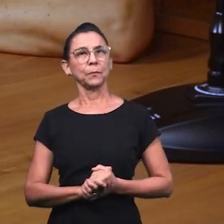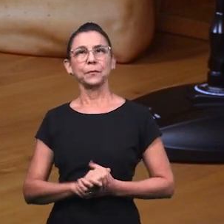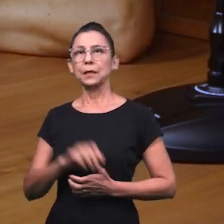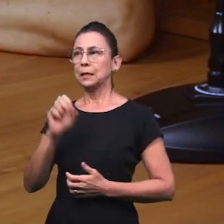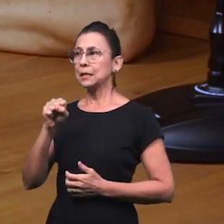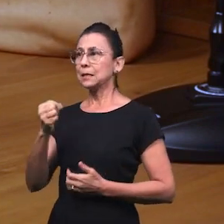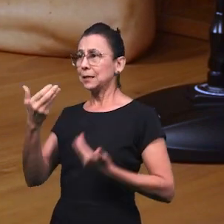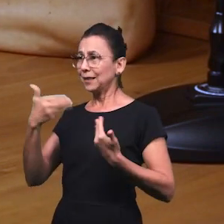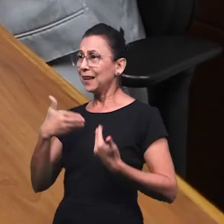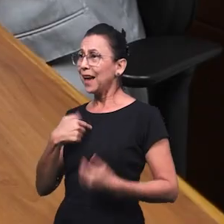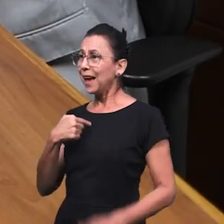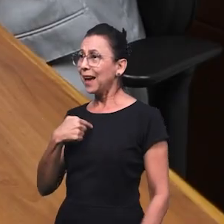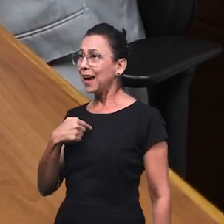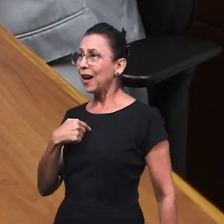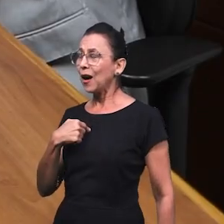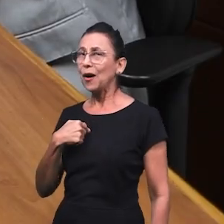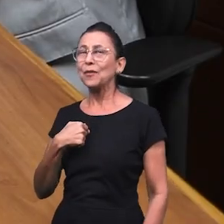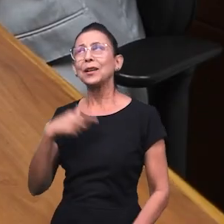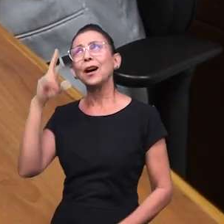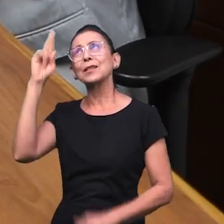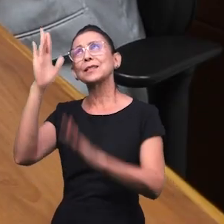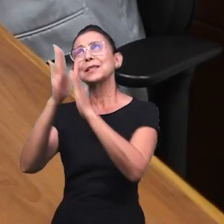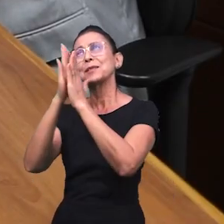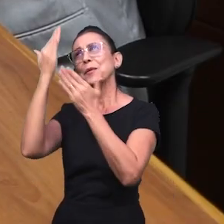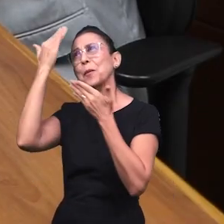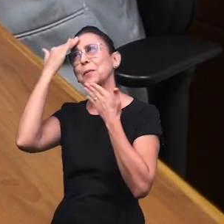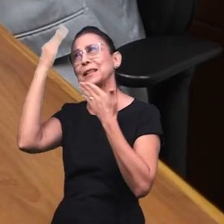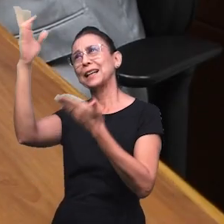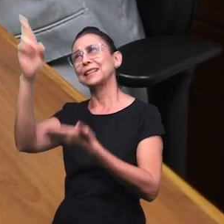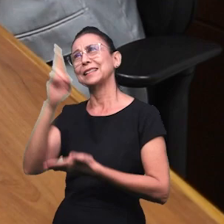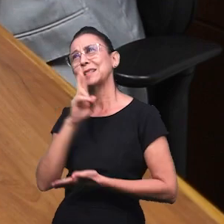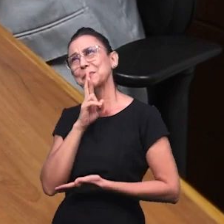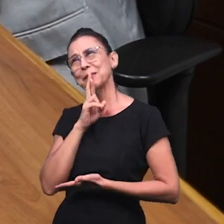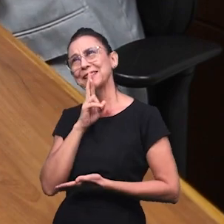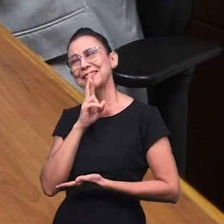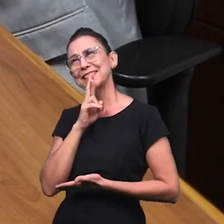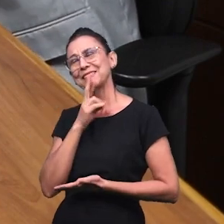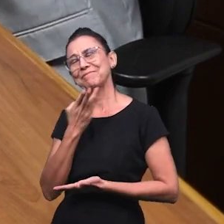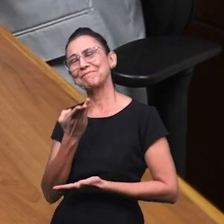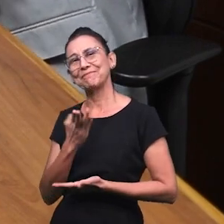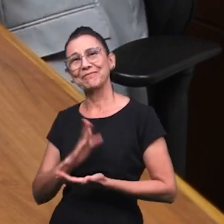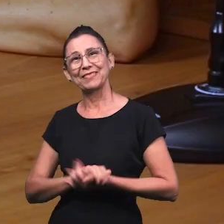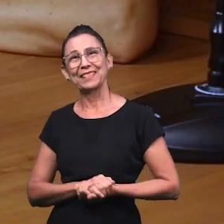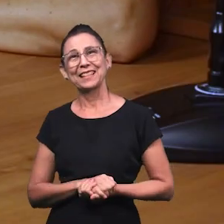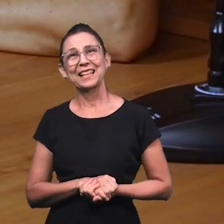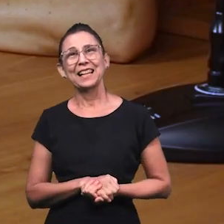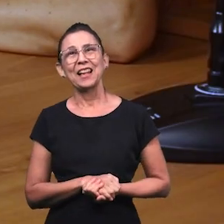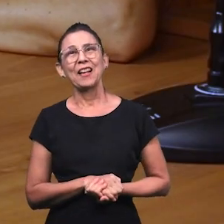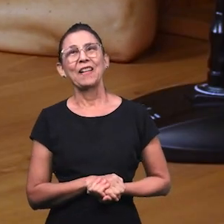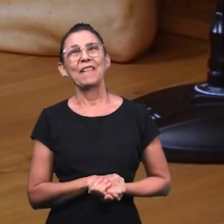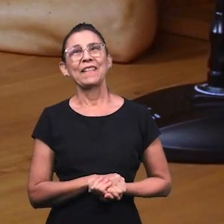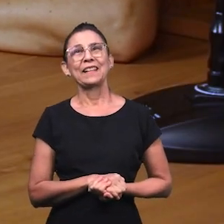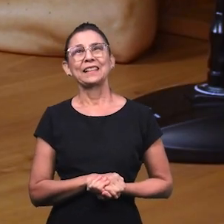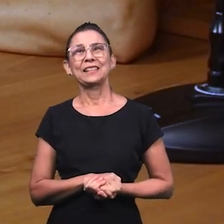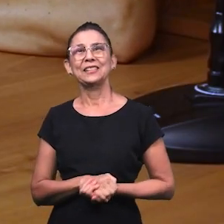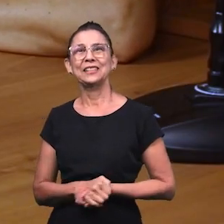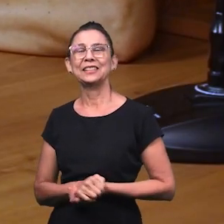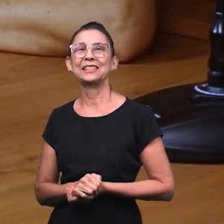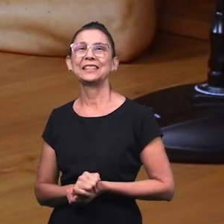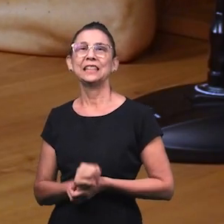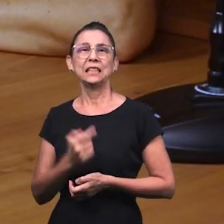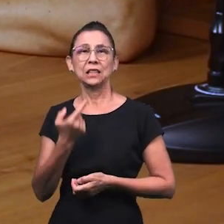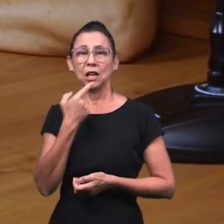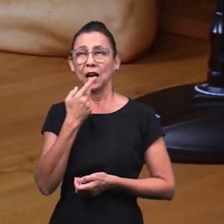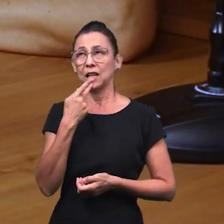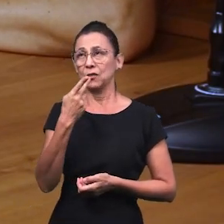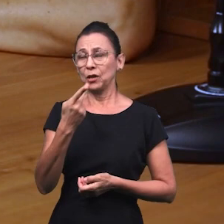falou, sim, eu. Eu falei, Senhor, obrigada pela resposta. Eu desde pequeno, eu canto,